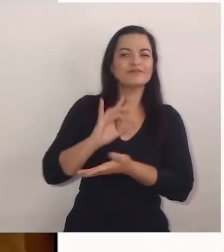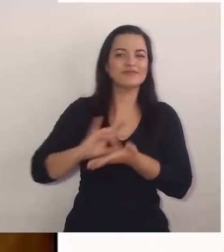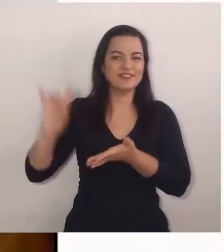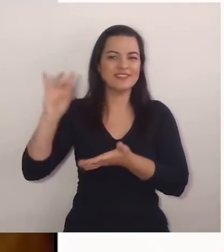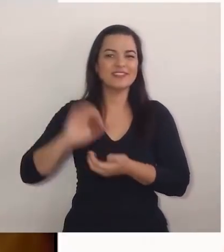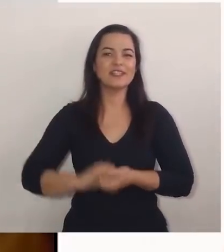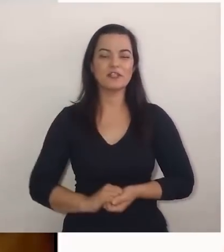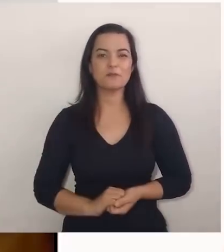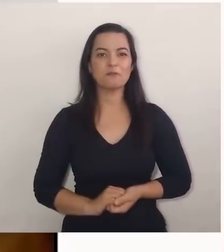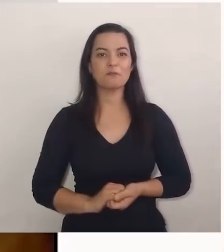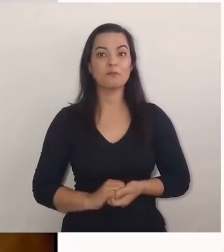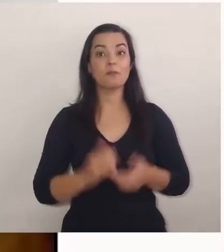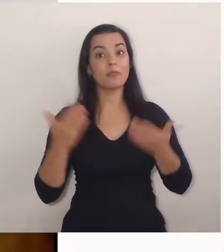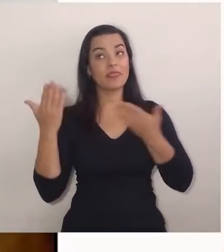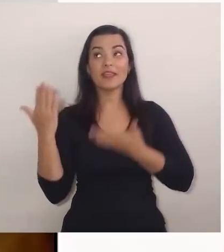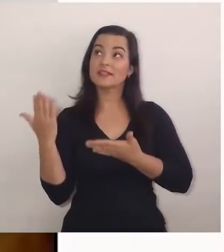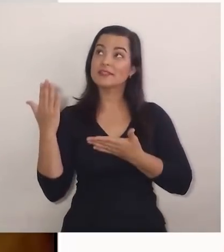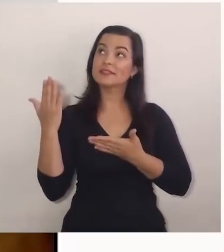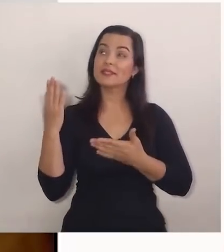berimbau.